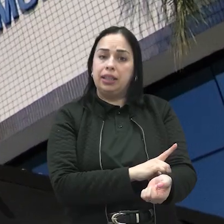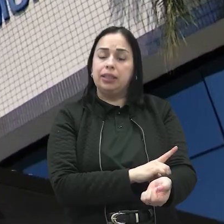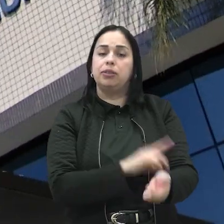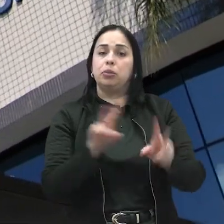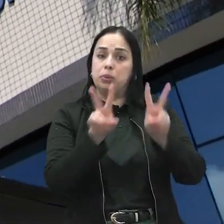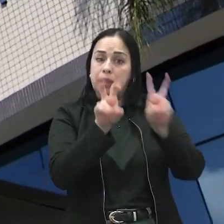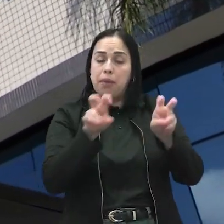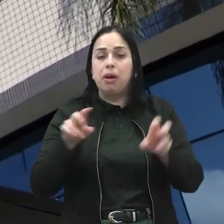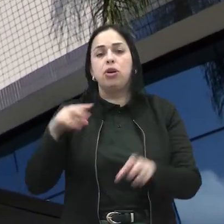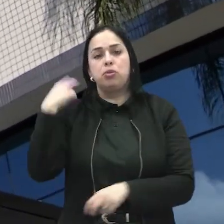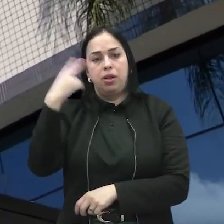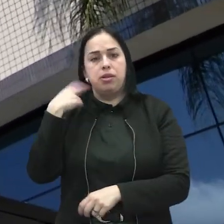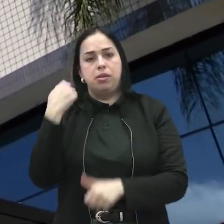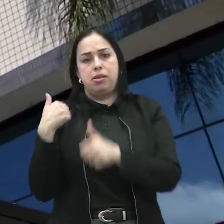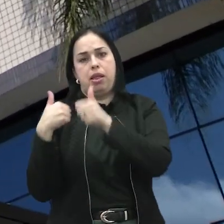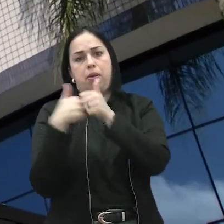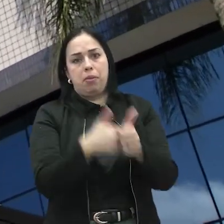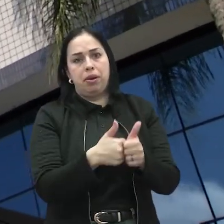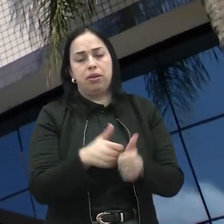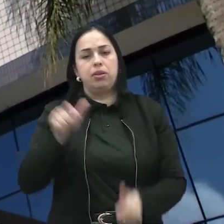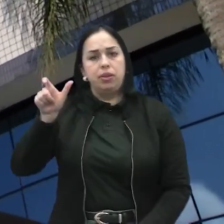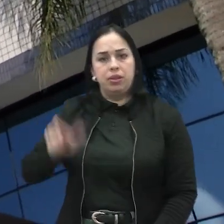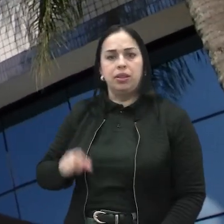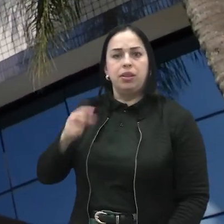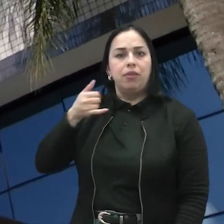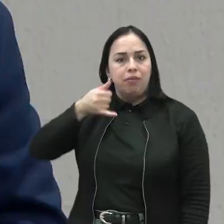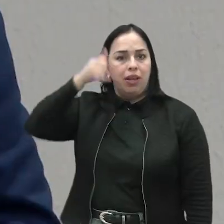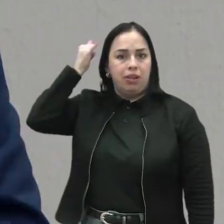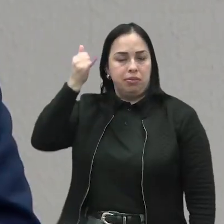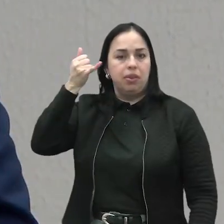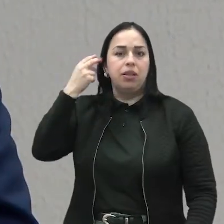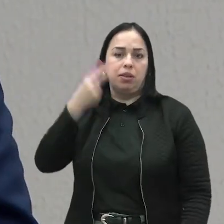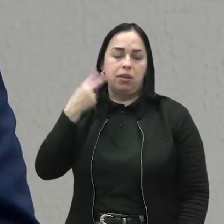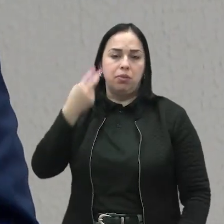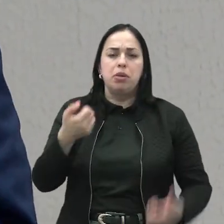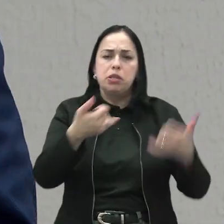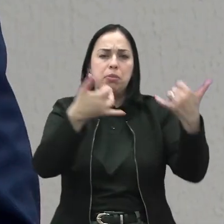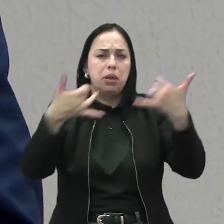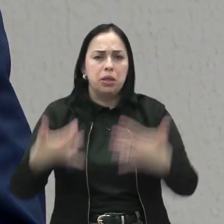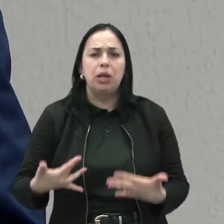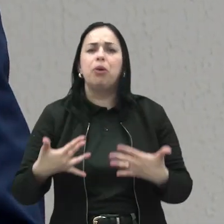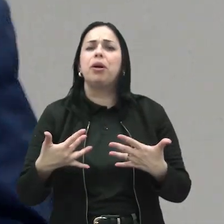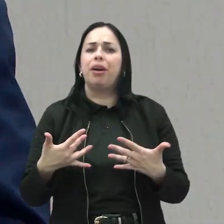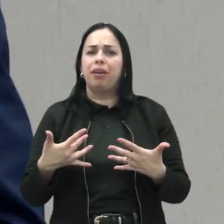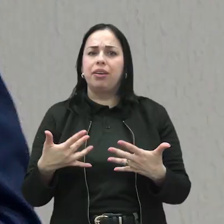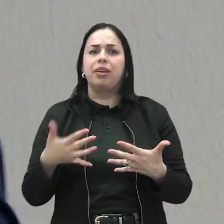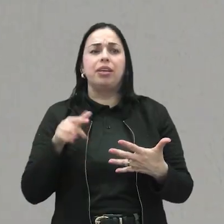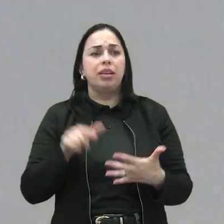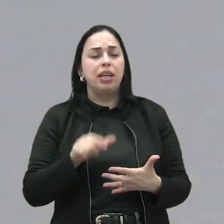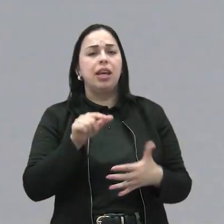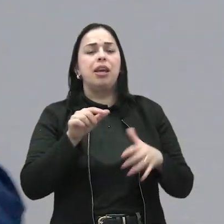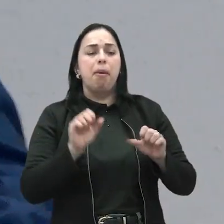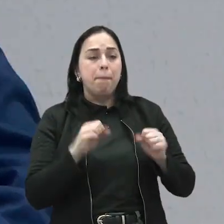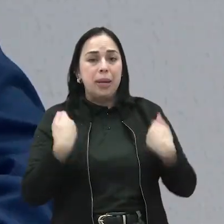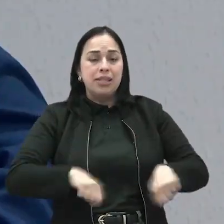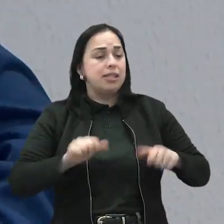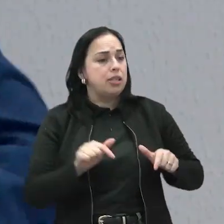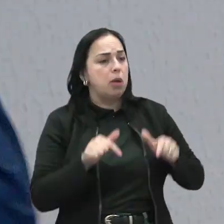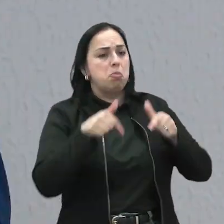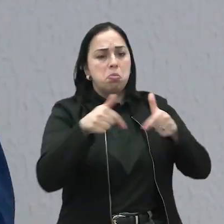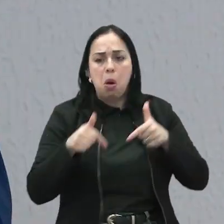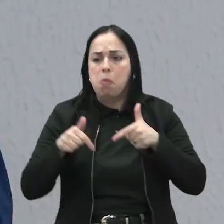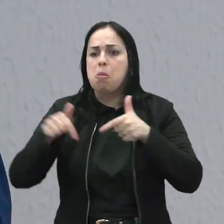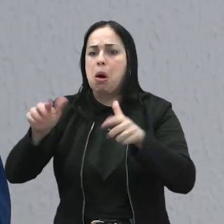cidade também é acompanhada de perto pela Câmara Municipal. O vereador Sidney Campos destacou a importância da união